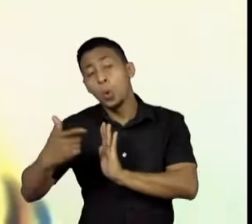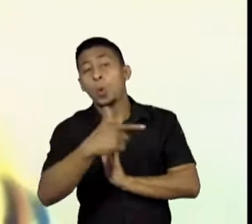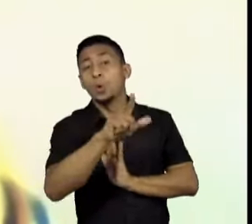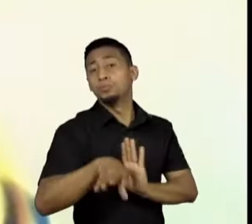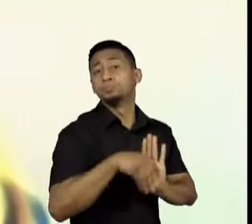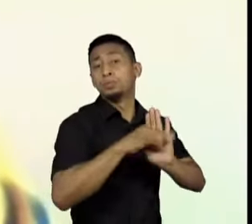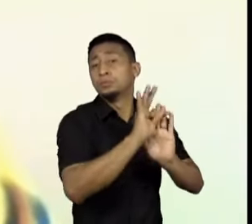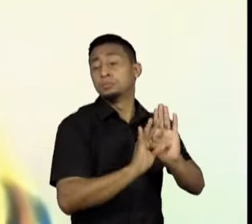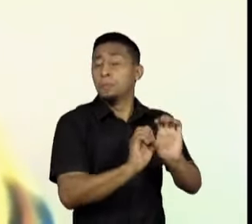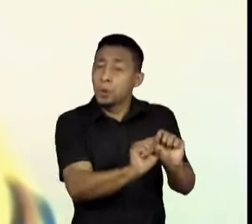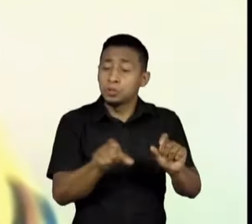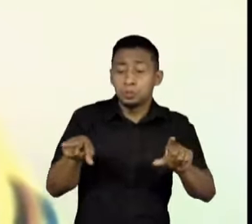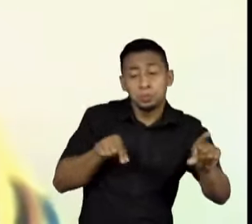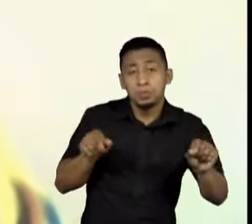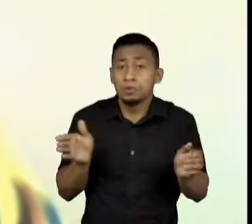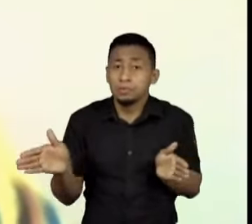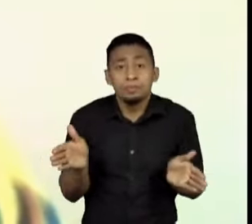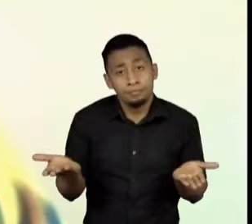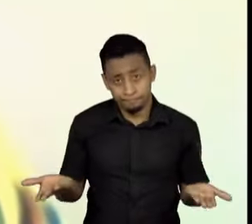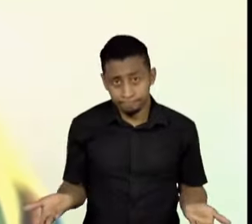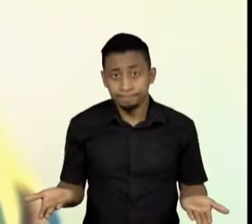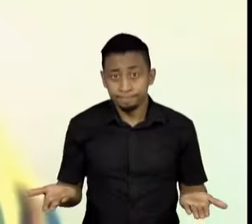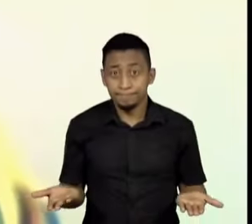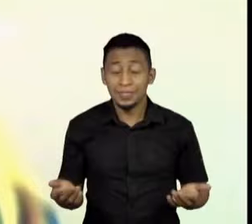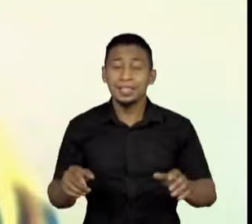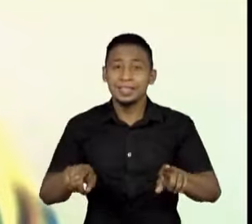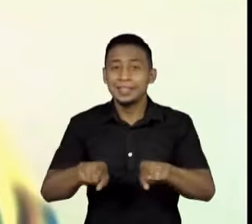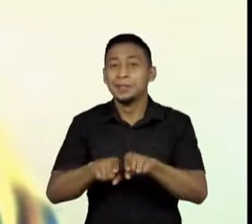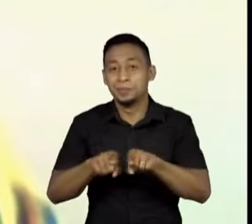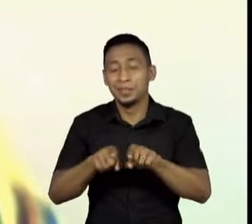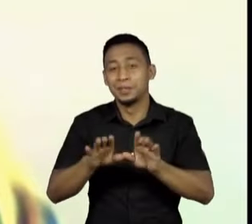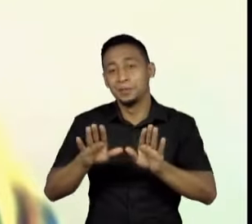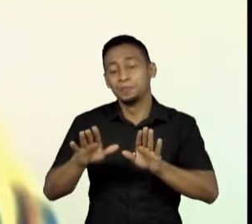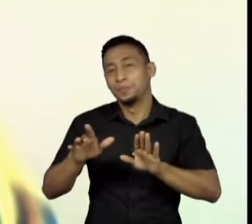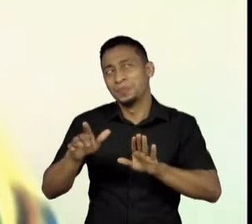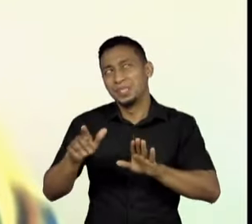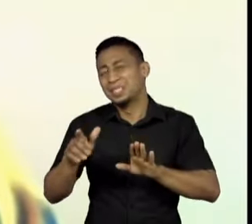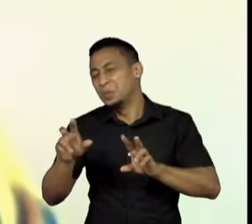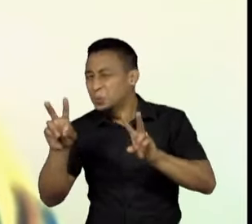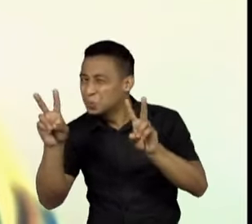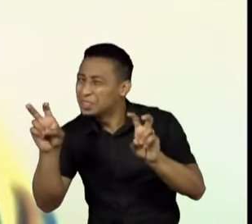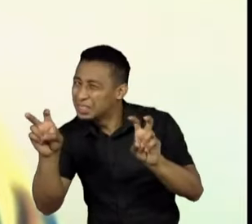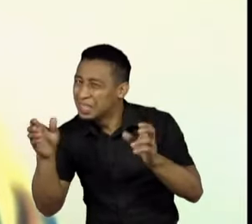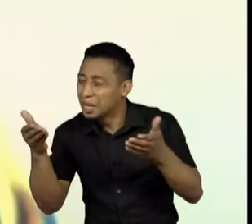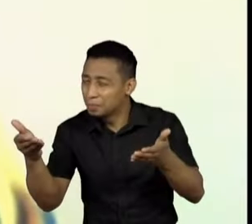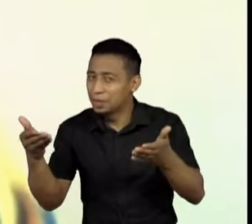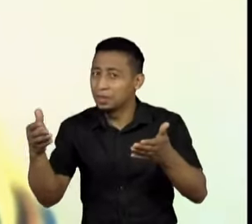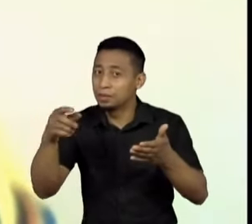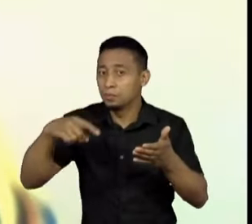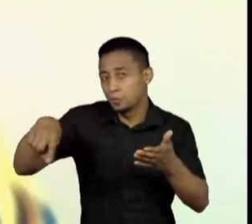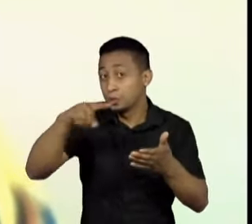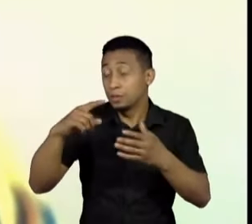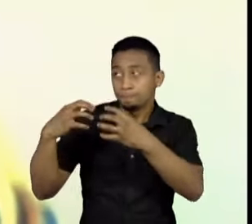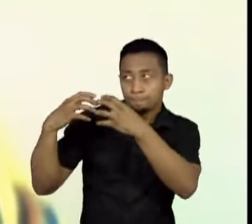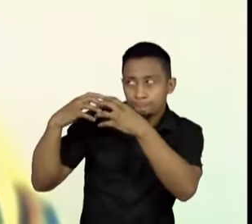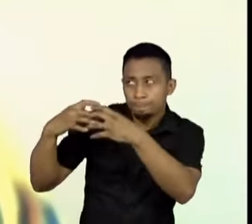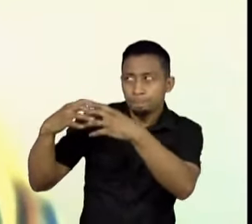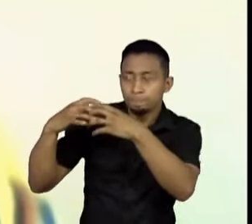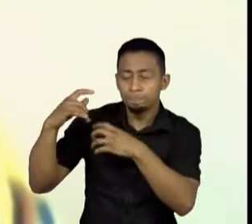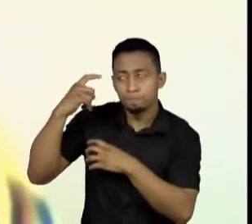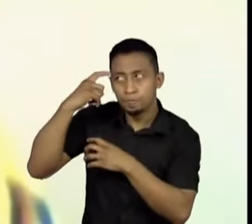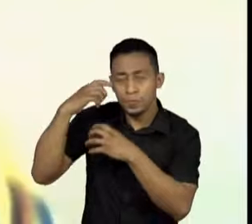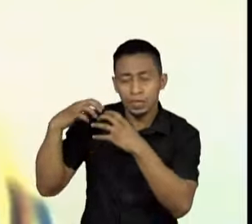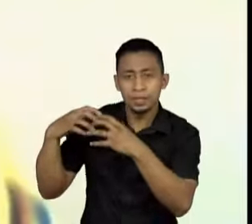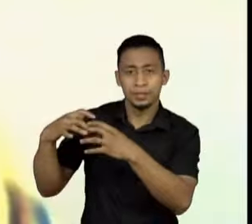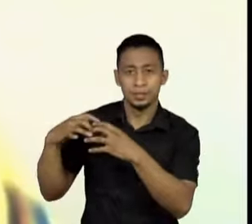mais viável, né? E certo. Uma outra questão que para a gente é um ponto de reflexão também é porque